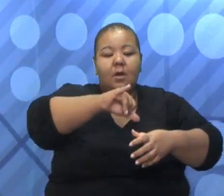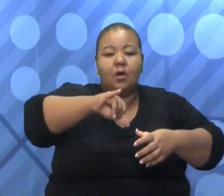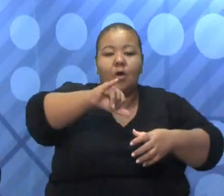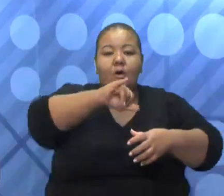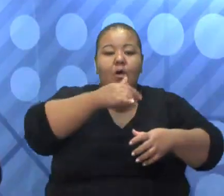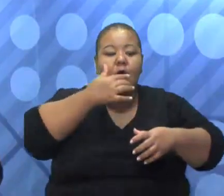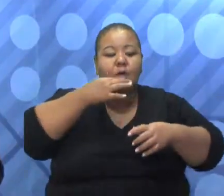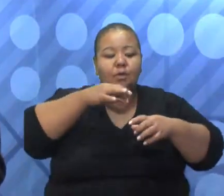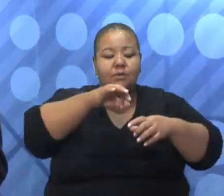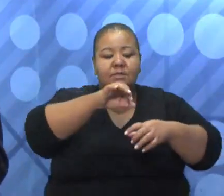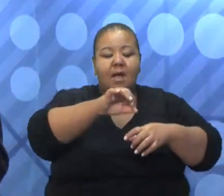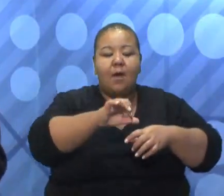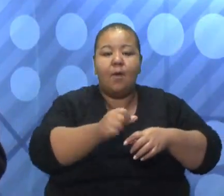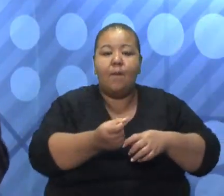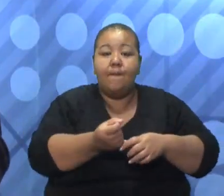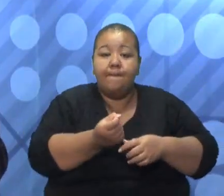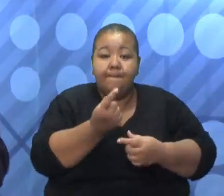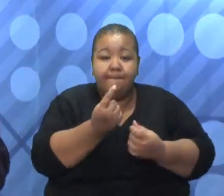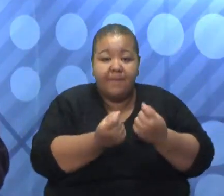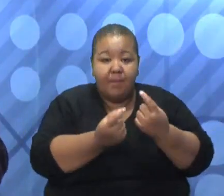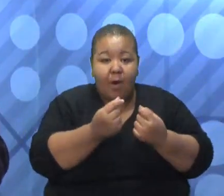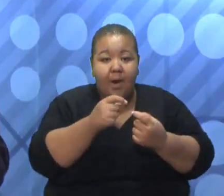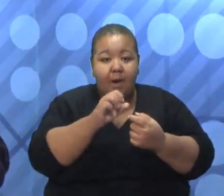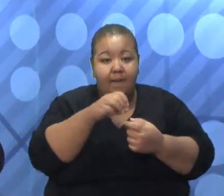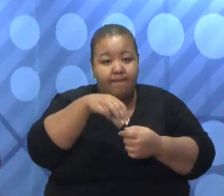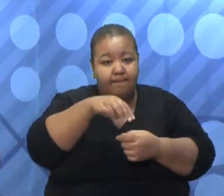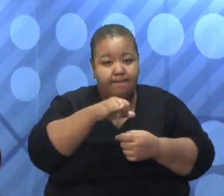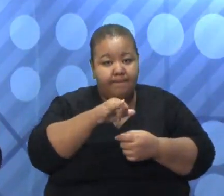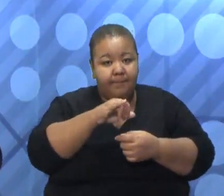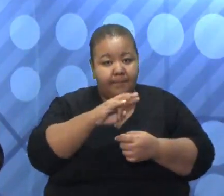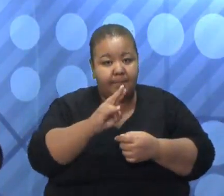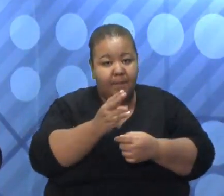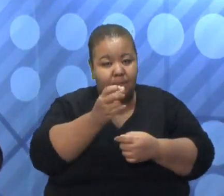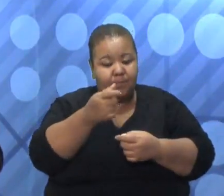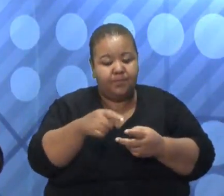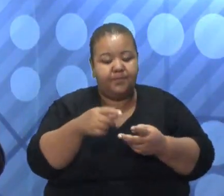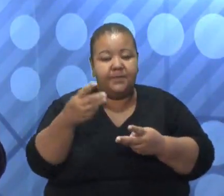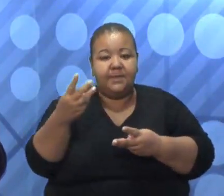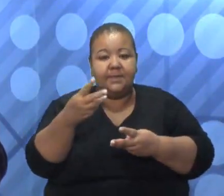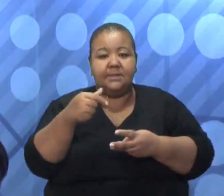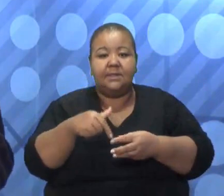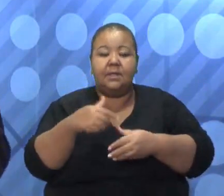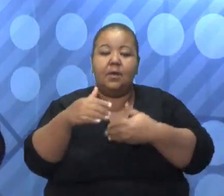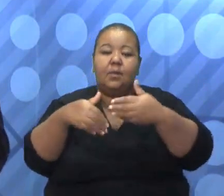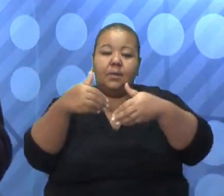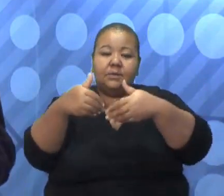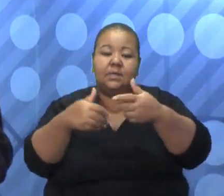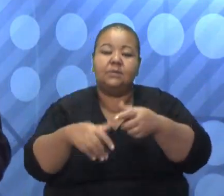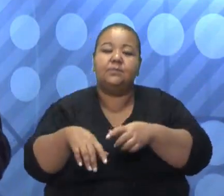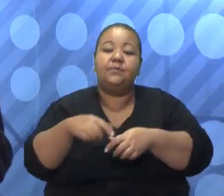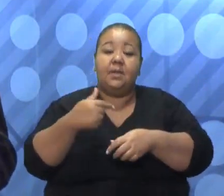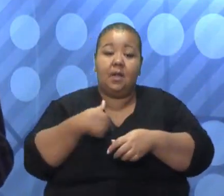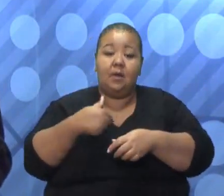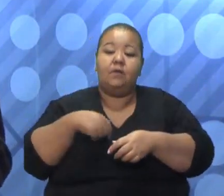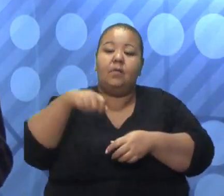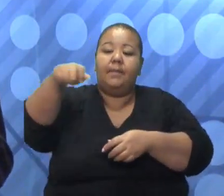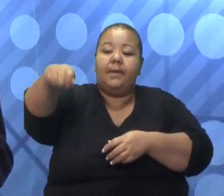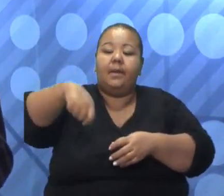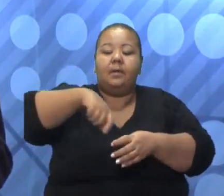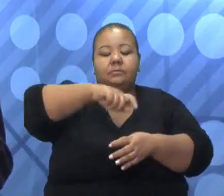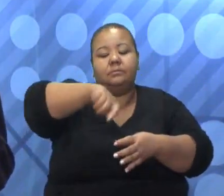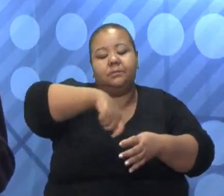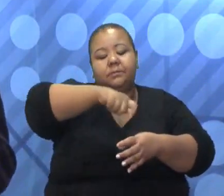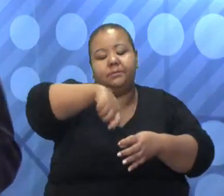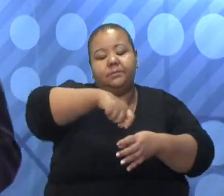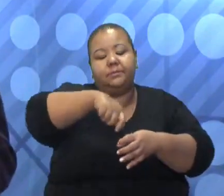e preciso do milho de pipoca. Então, a terceira parte são os processos. Eu vou ter que ir lá, misturar isso tudo, esperar a